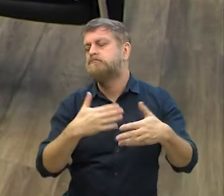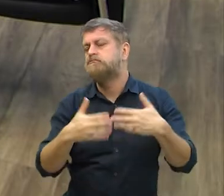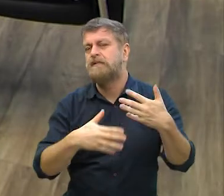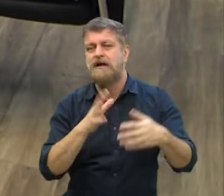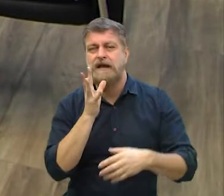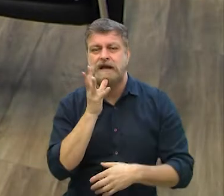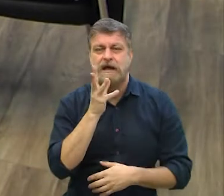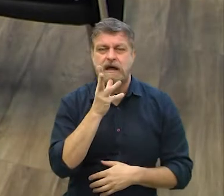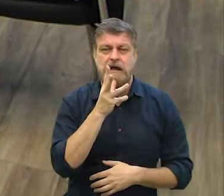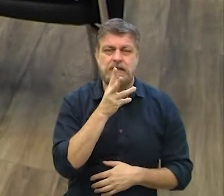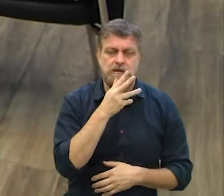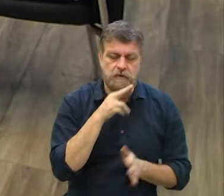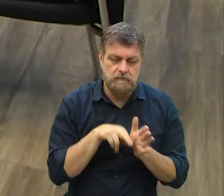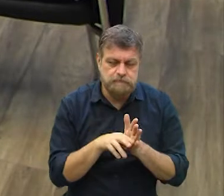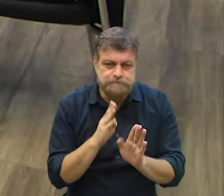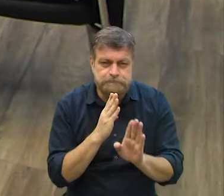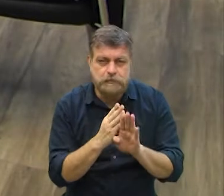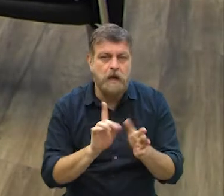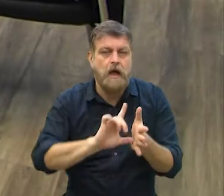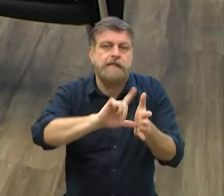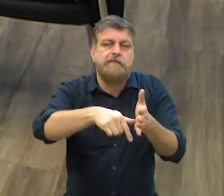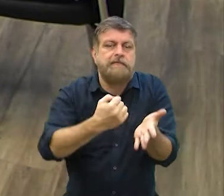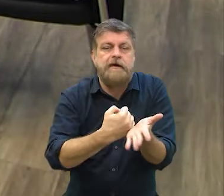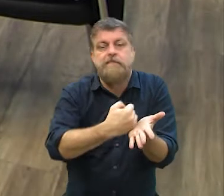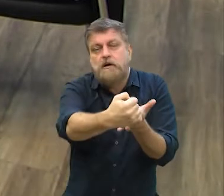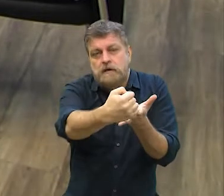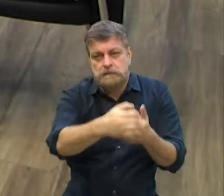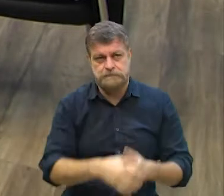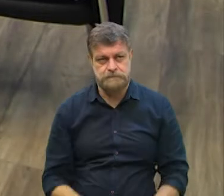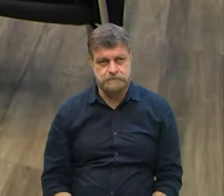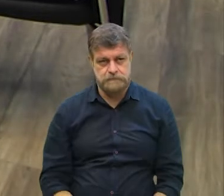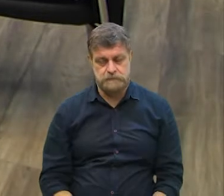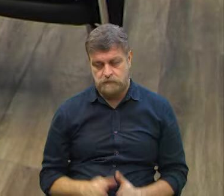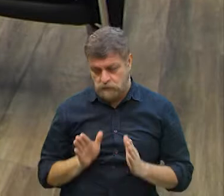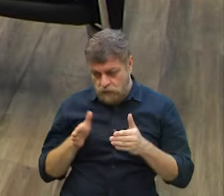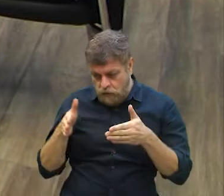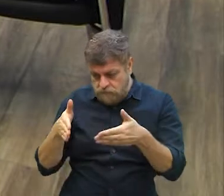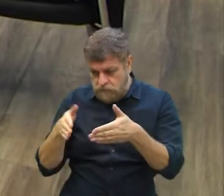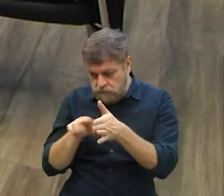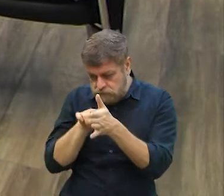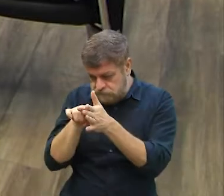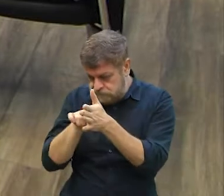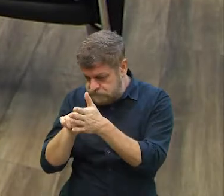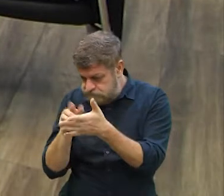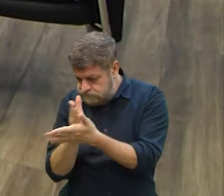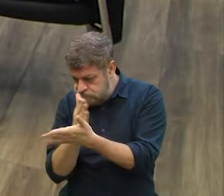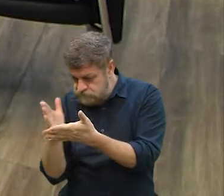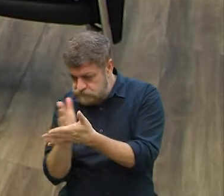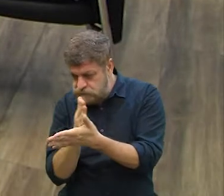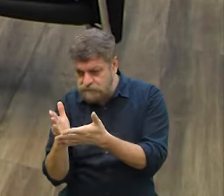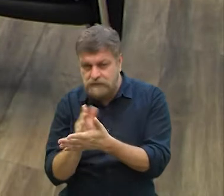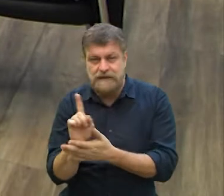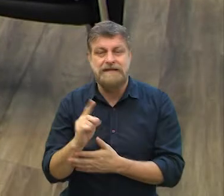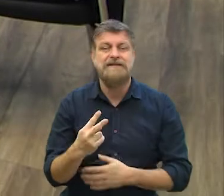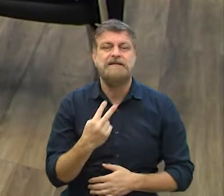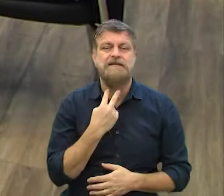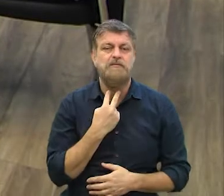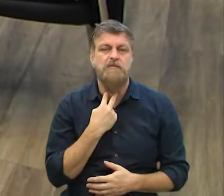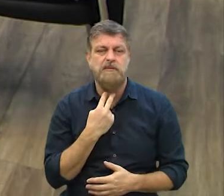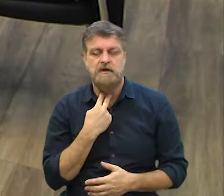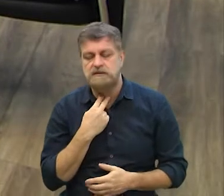né, que o diagnóstico seja feito tardiamente. Marcelo, o foco tem que ser nesse rastreamento, não